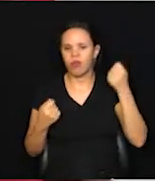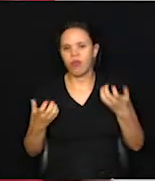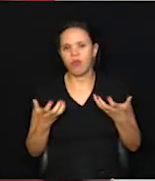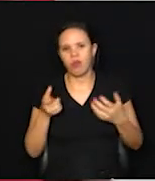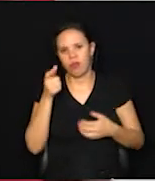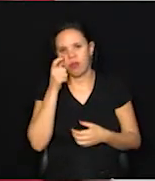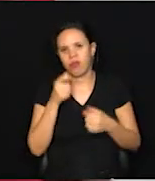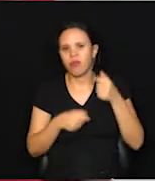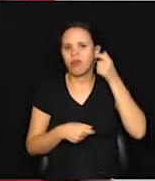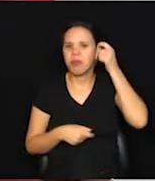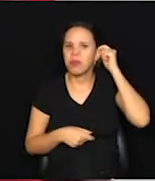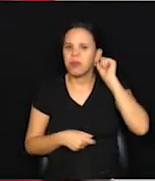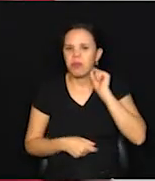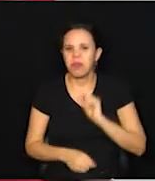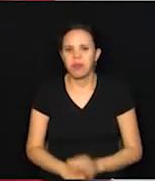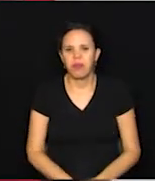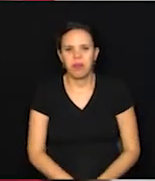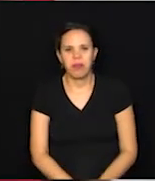né?